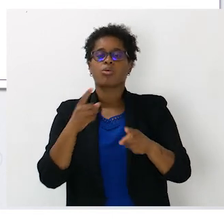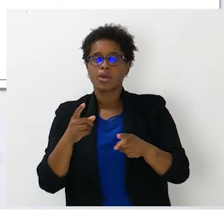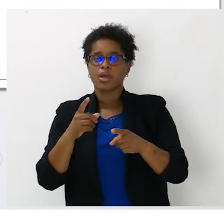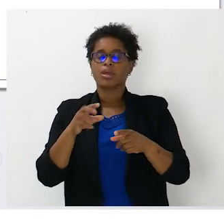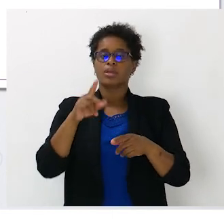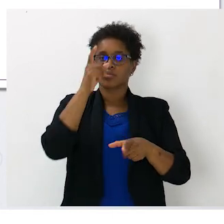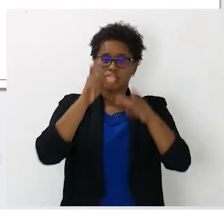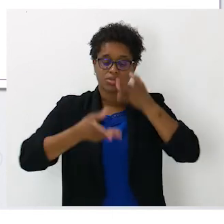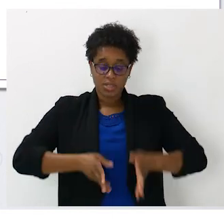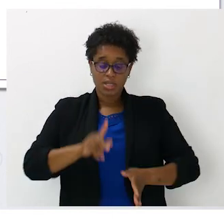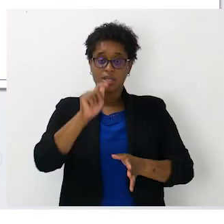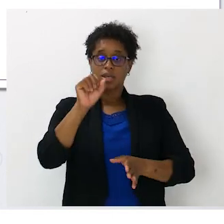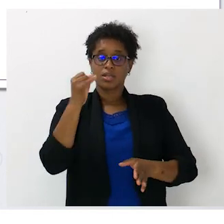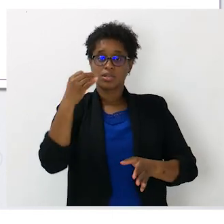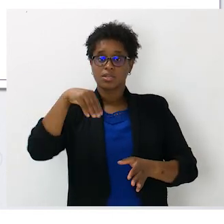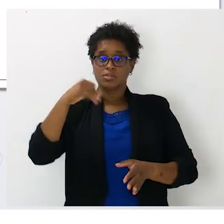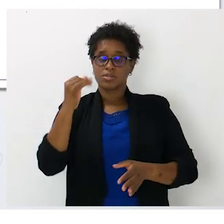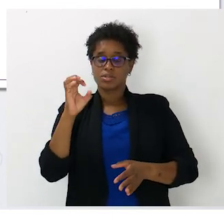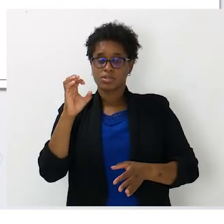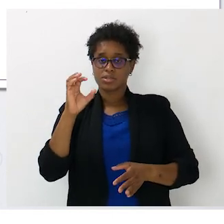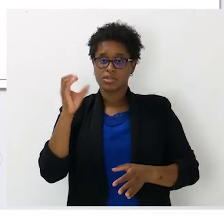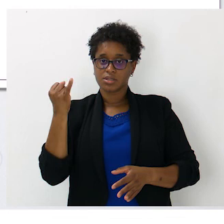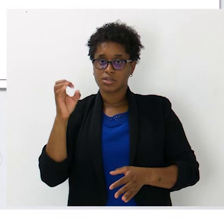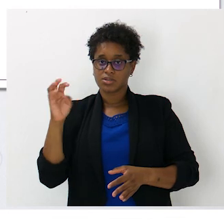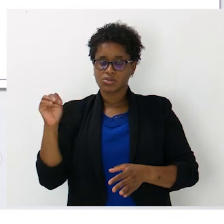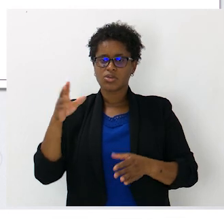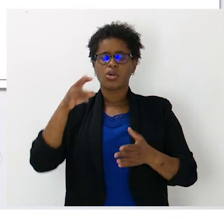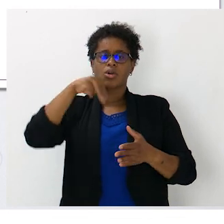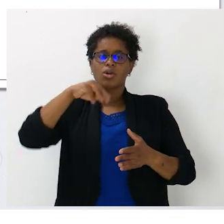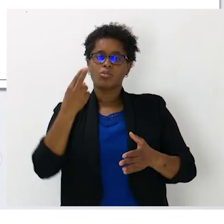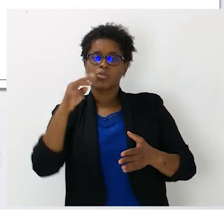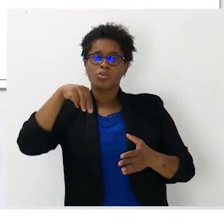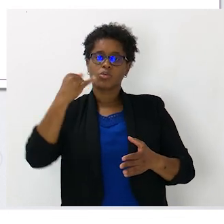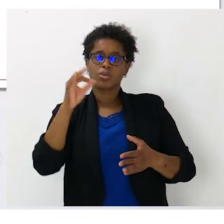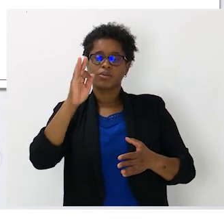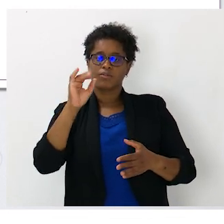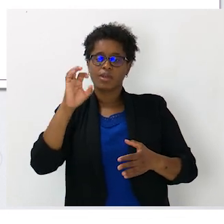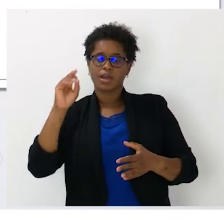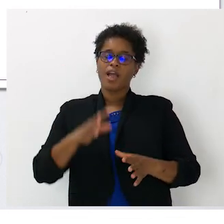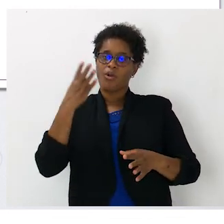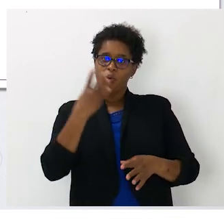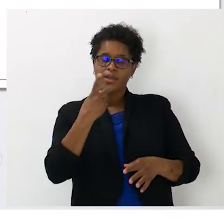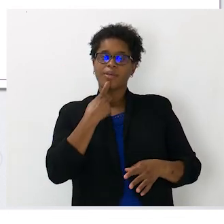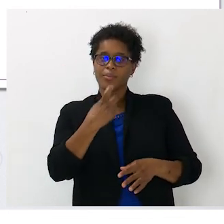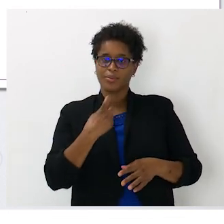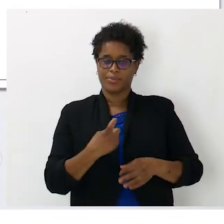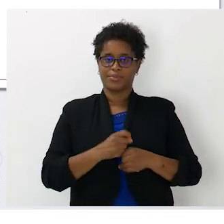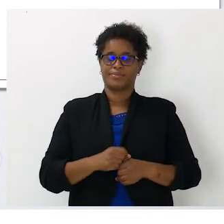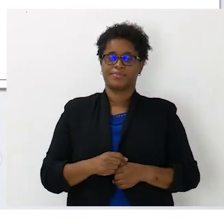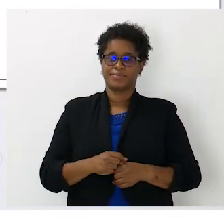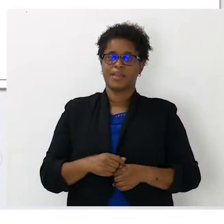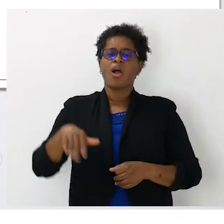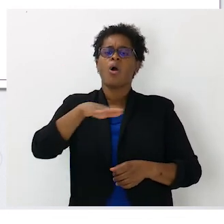que os egípcios mumificavam o corpo dos seus mortos? Quarta